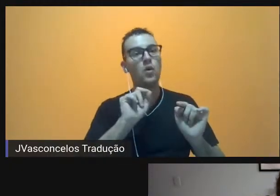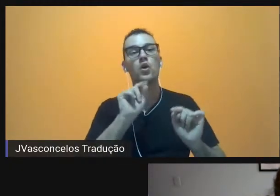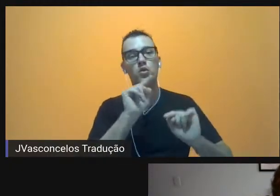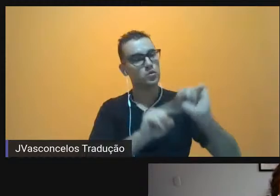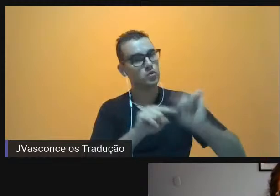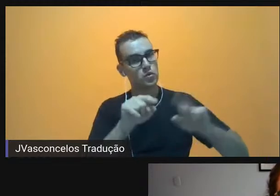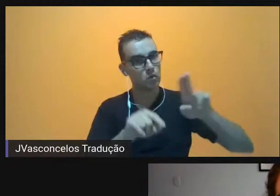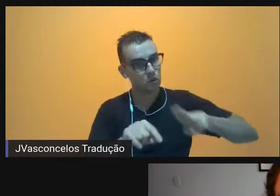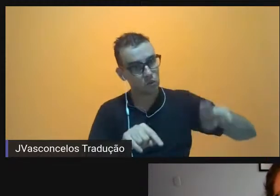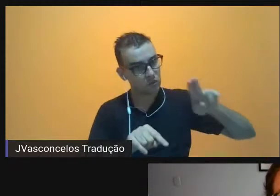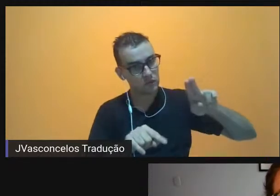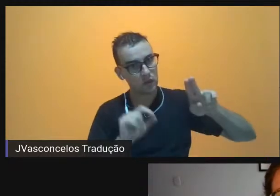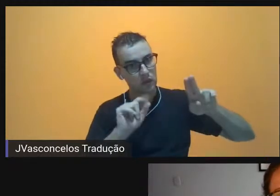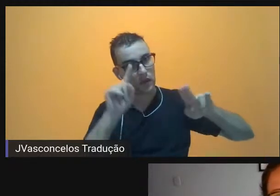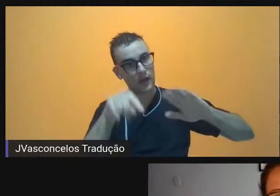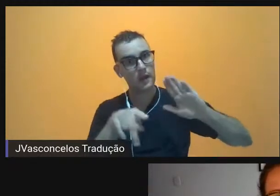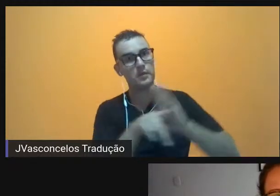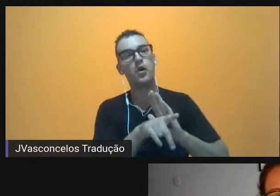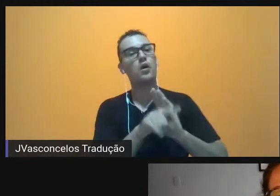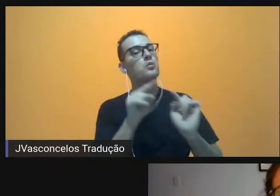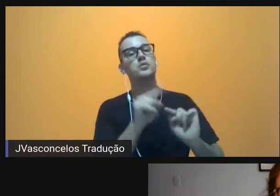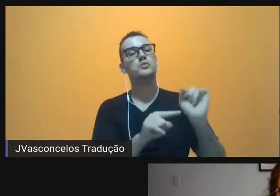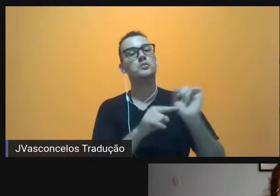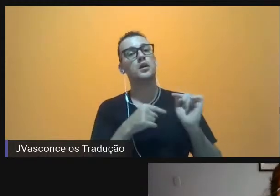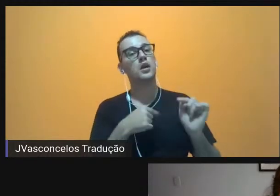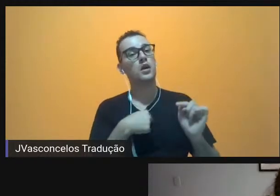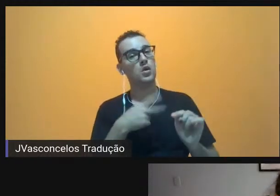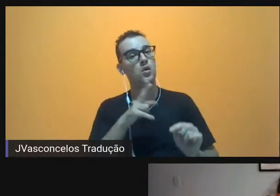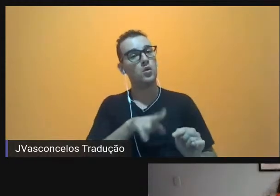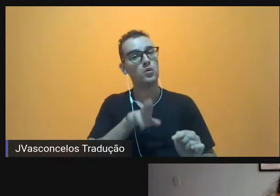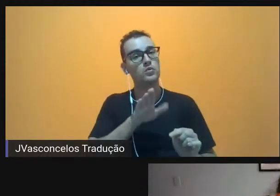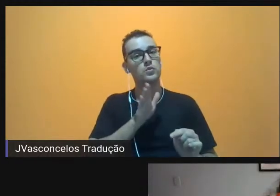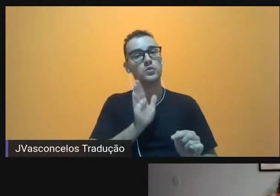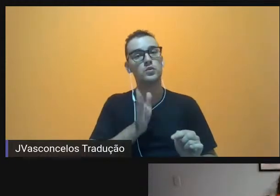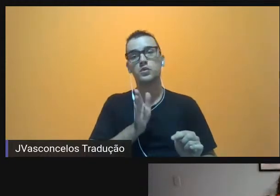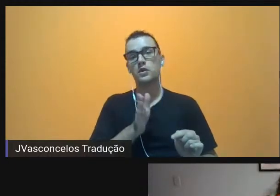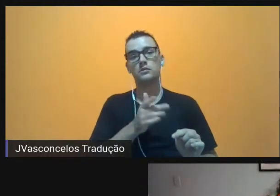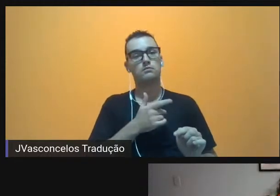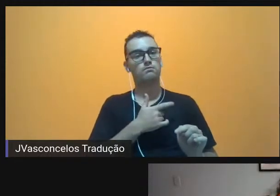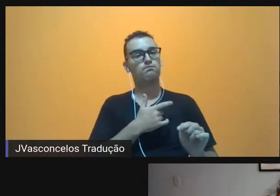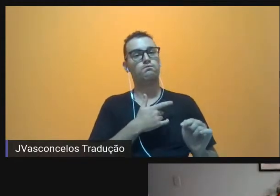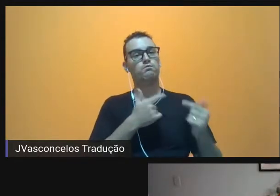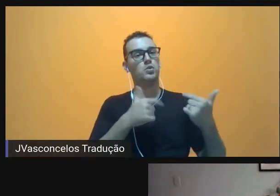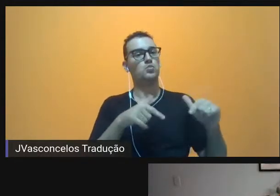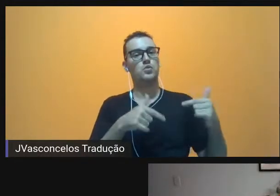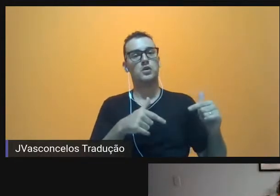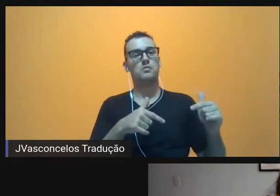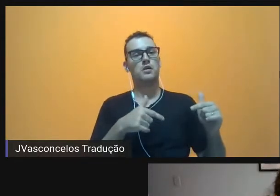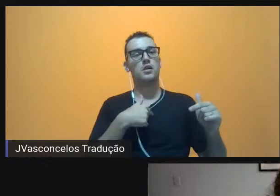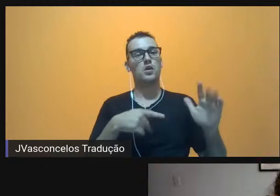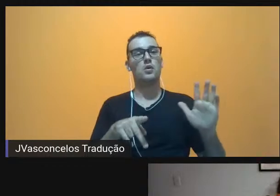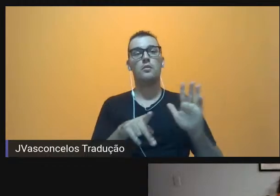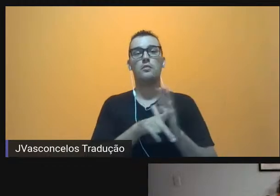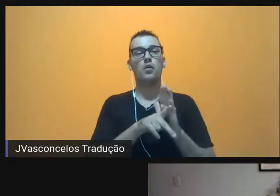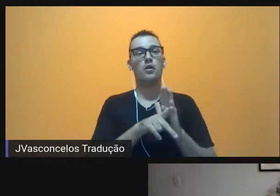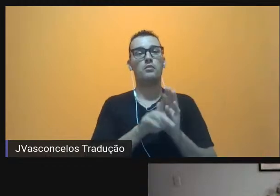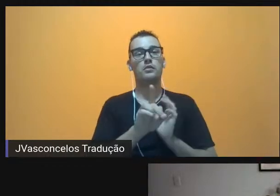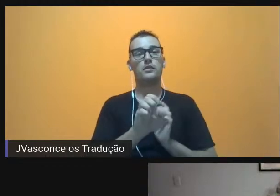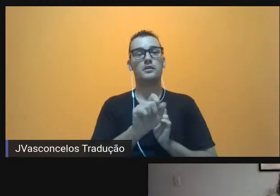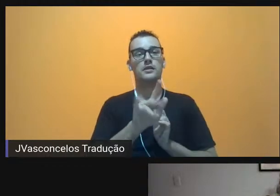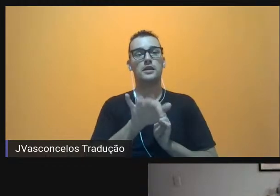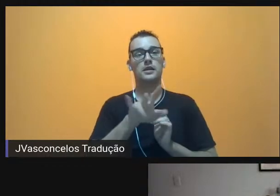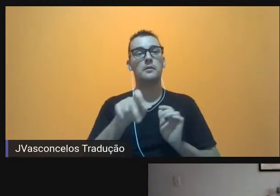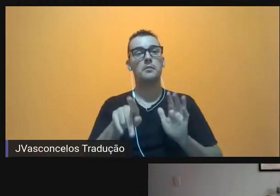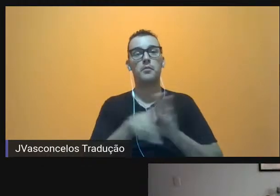utilizei foram os próprios instrumentos que eu já utilizo já utilizava no meu trabalho como designer instrucional. Ou